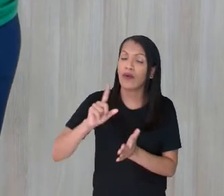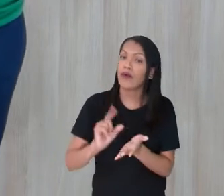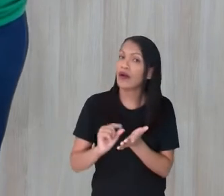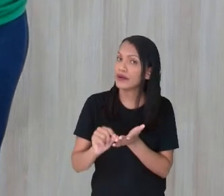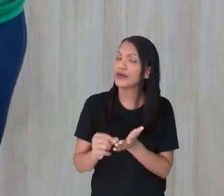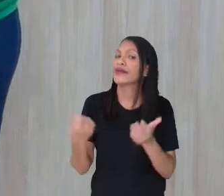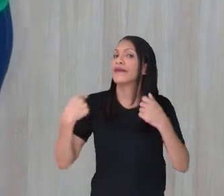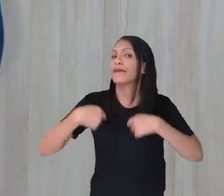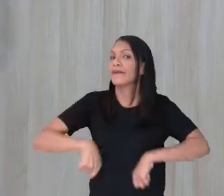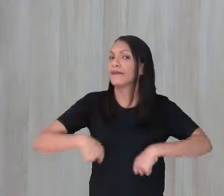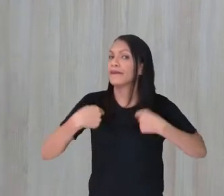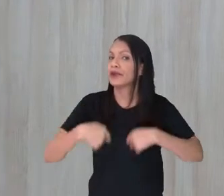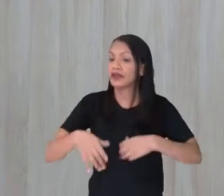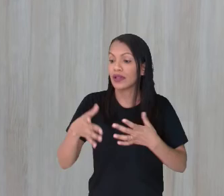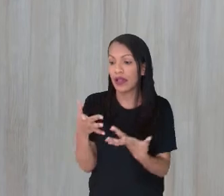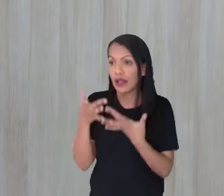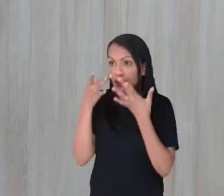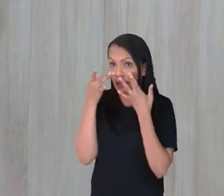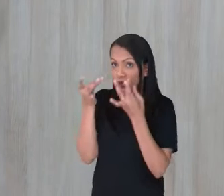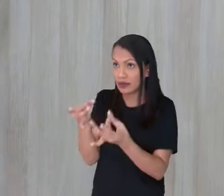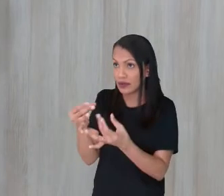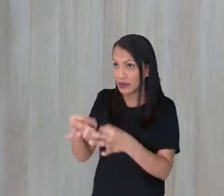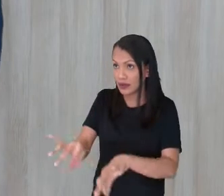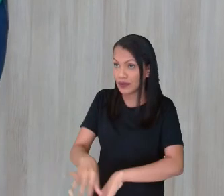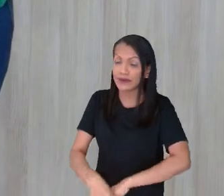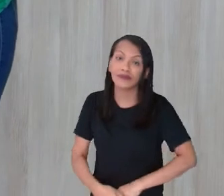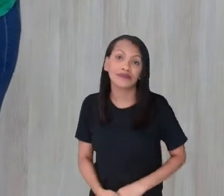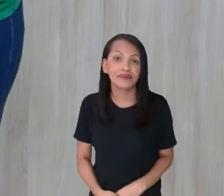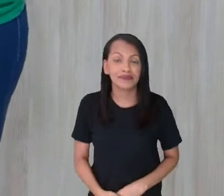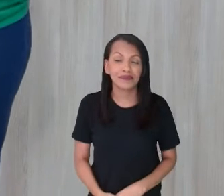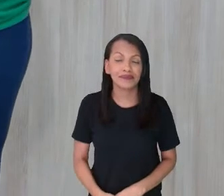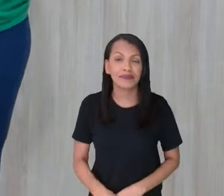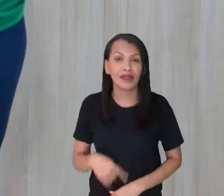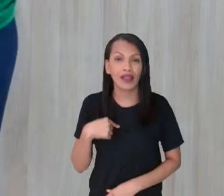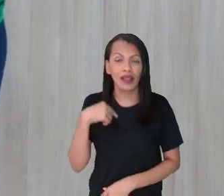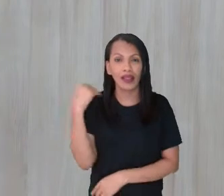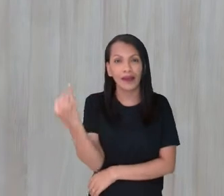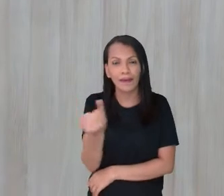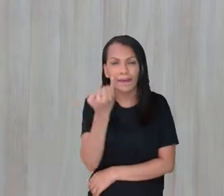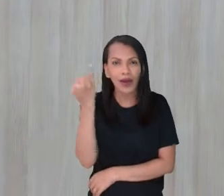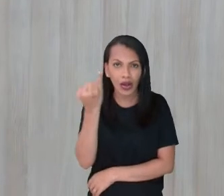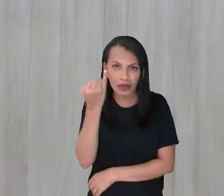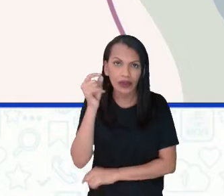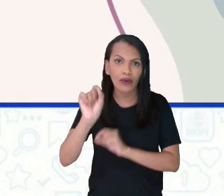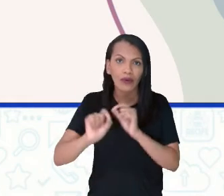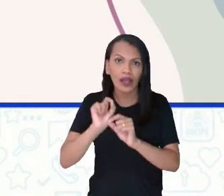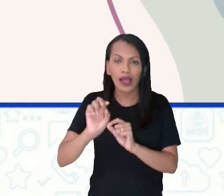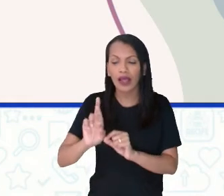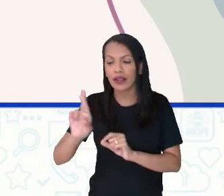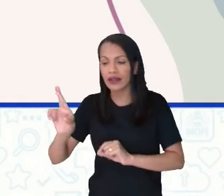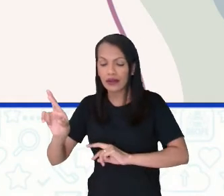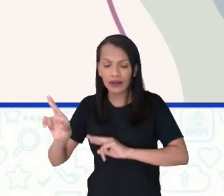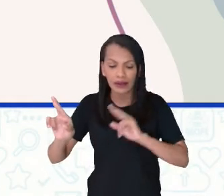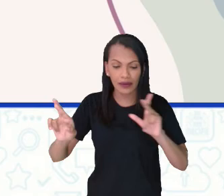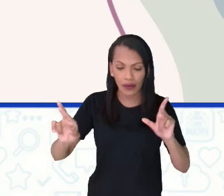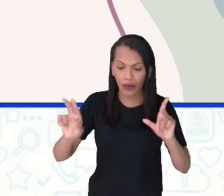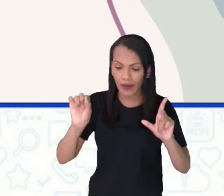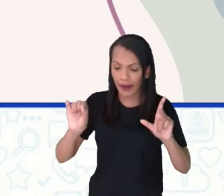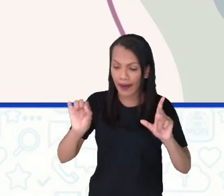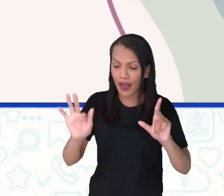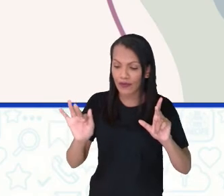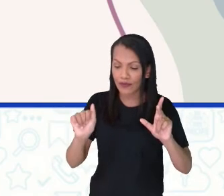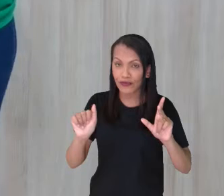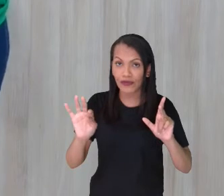Então, a gente precisa prestar atenção, tá bom? Então, é importante também diferenciar fato de opinião, porque senão a